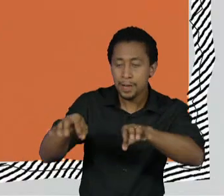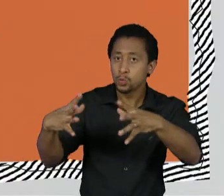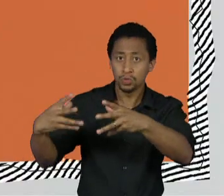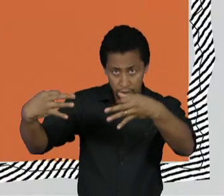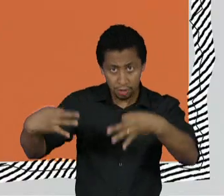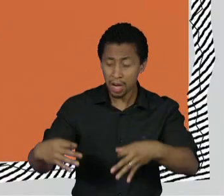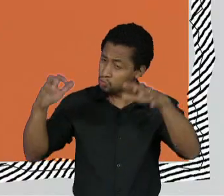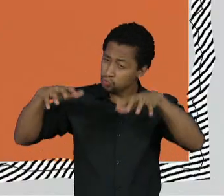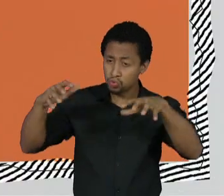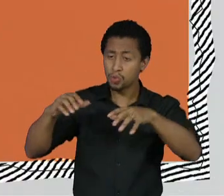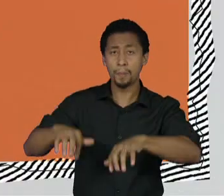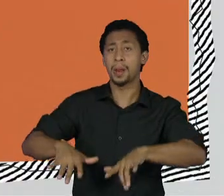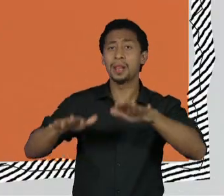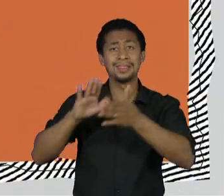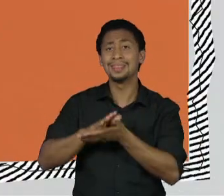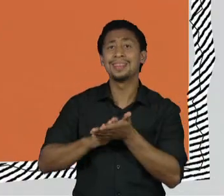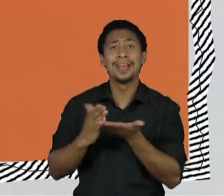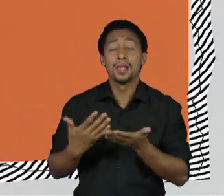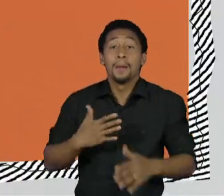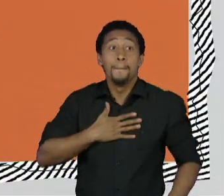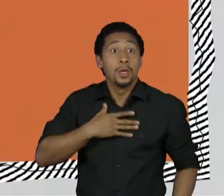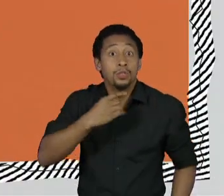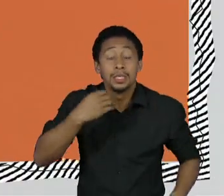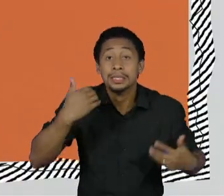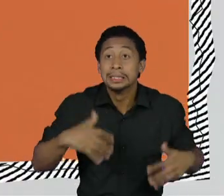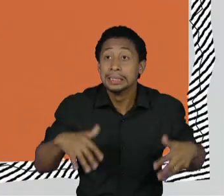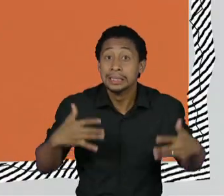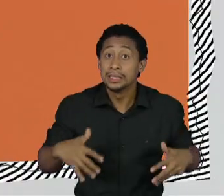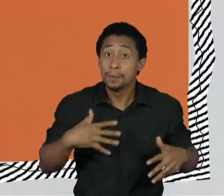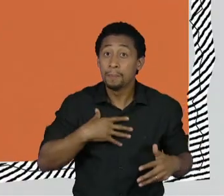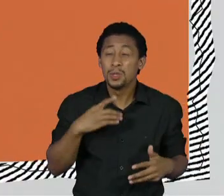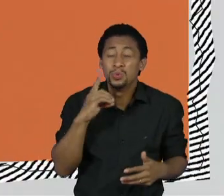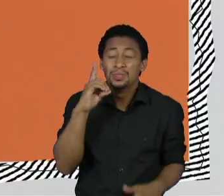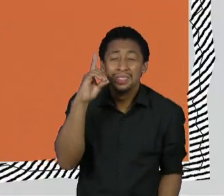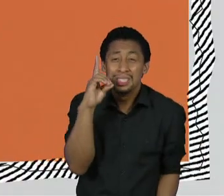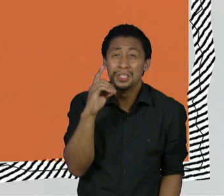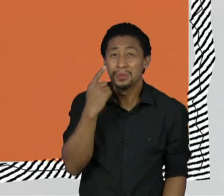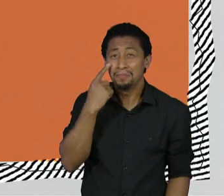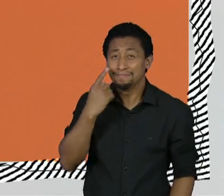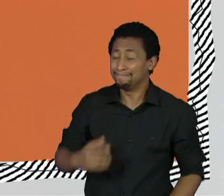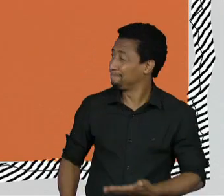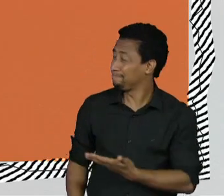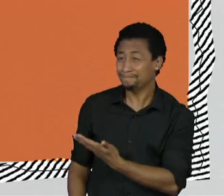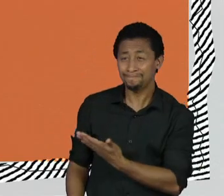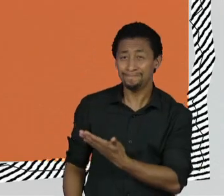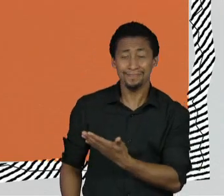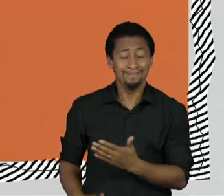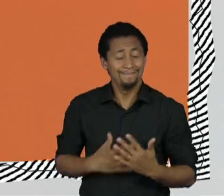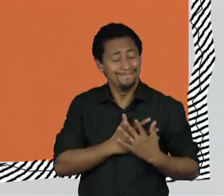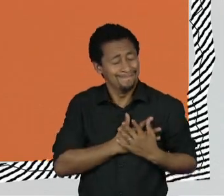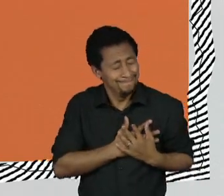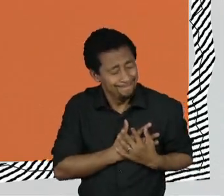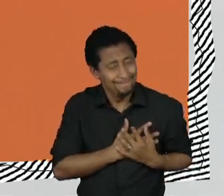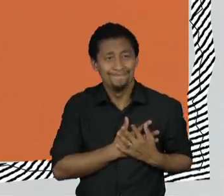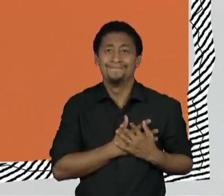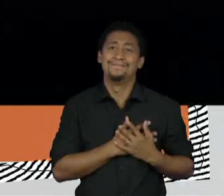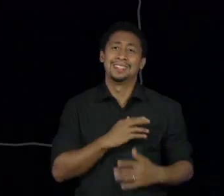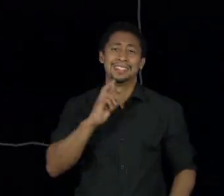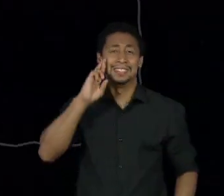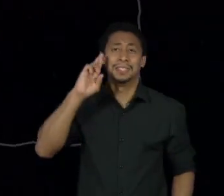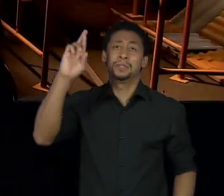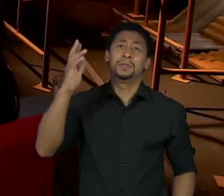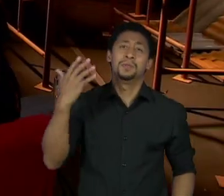Olha, meu Deus do céu, meu Deus! Meu Deus! Misericórdia,